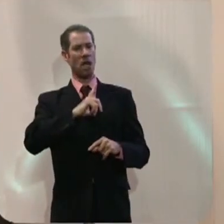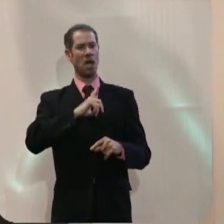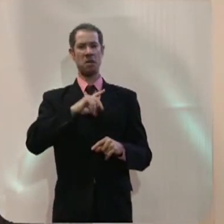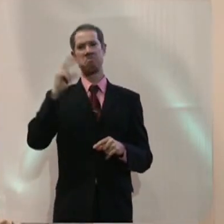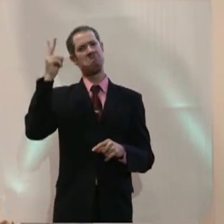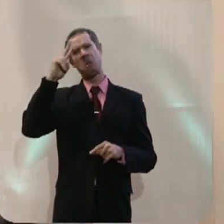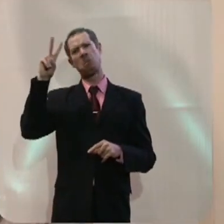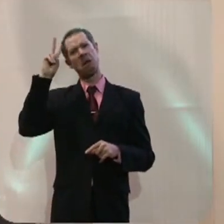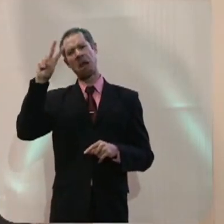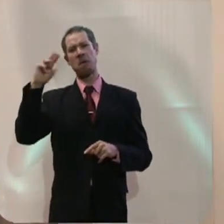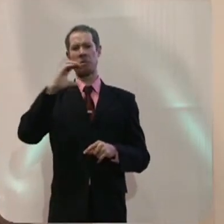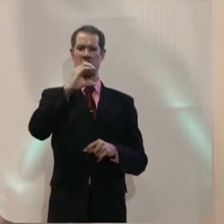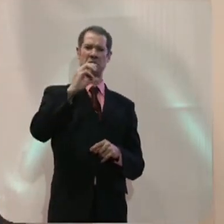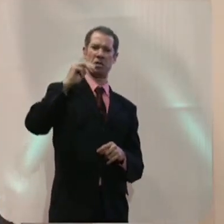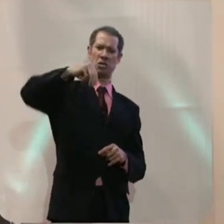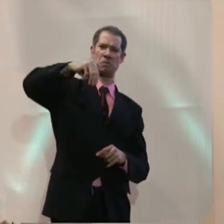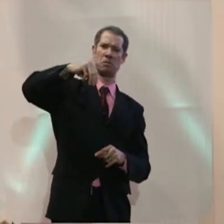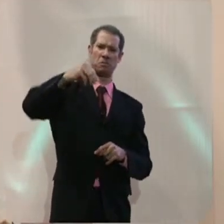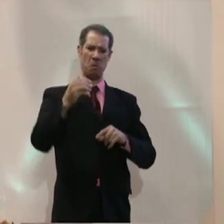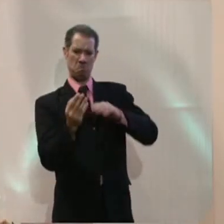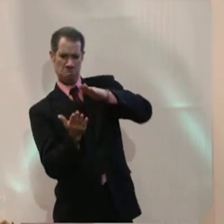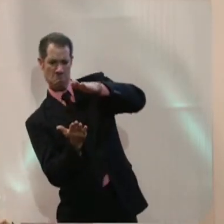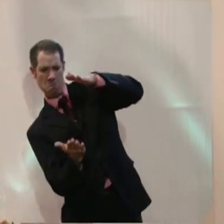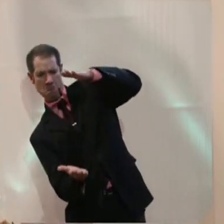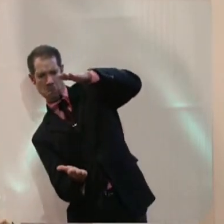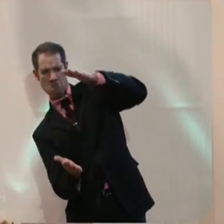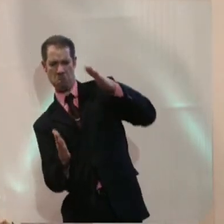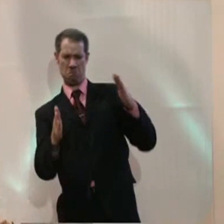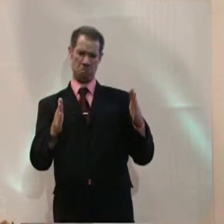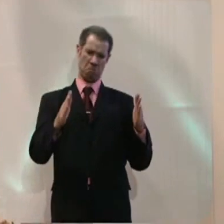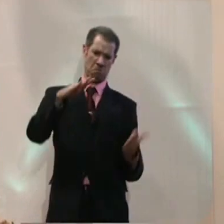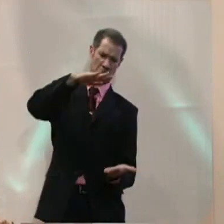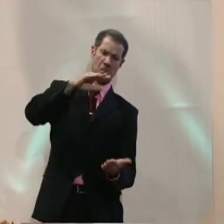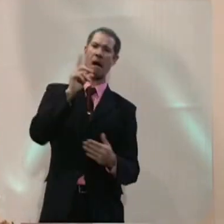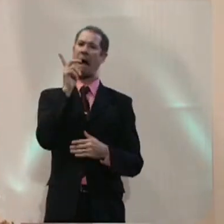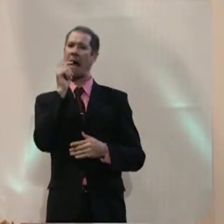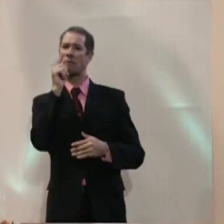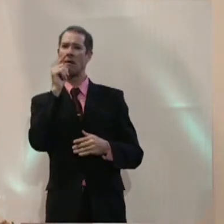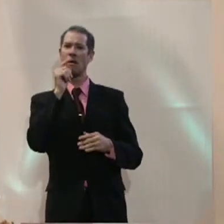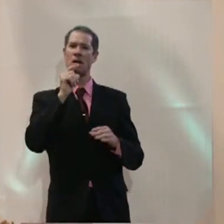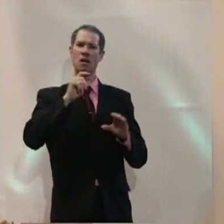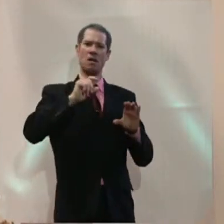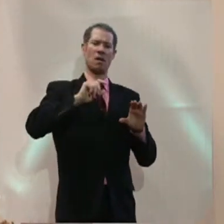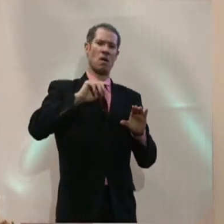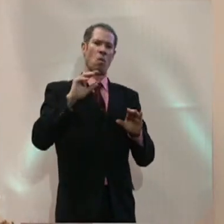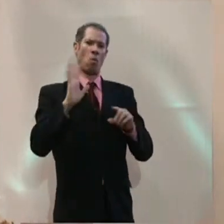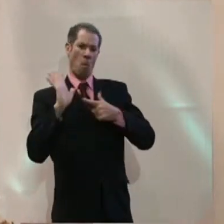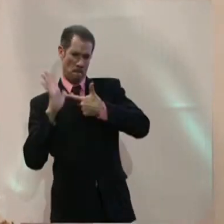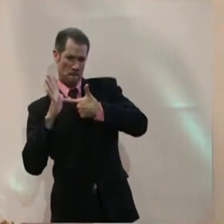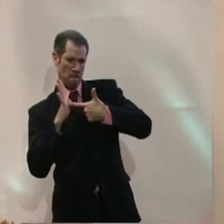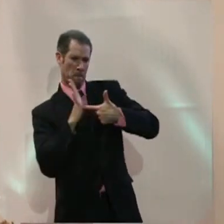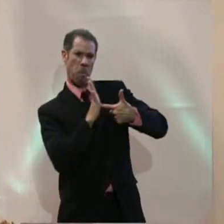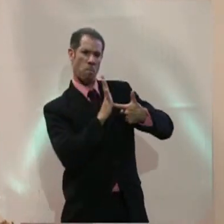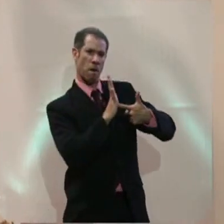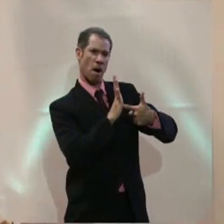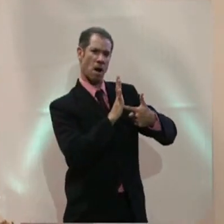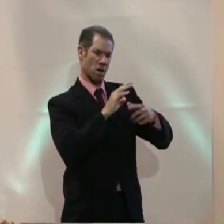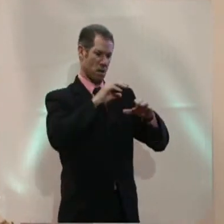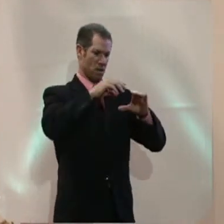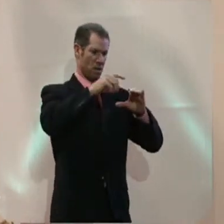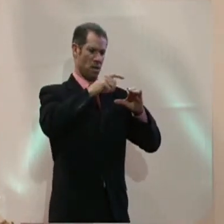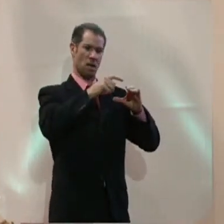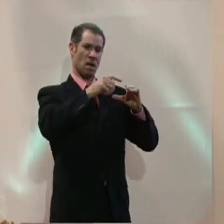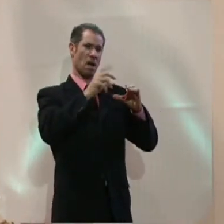lembro quantos centímetros ou metros de água, não é? E então ele ligava a bomba. E aí ele deixava baixar